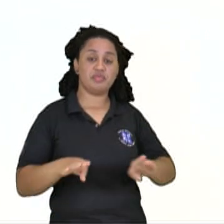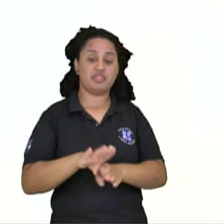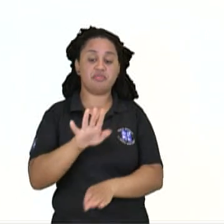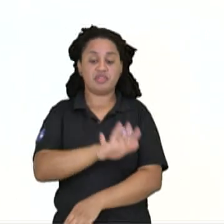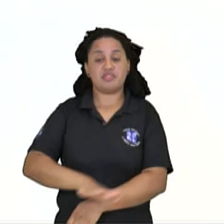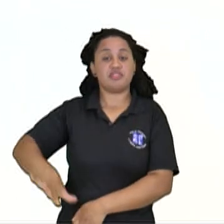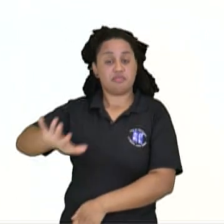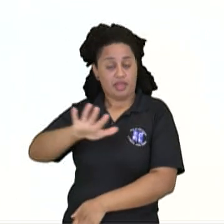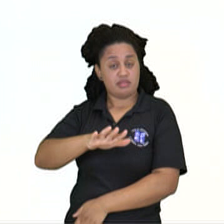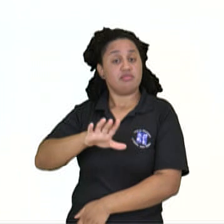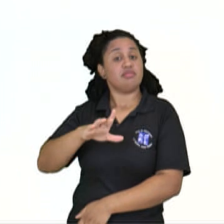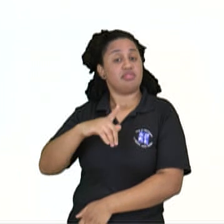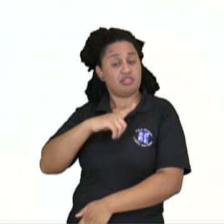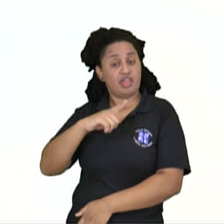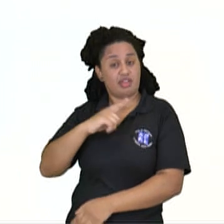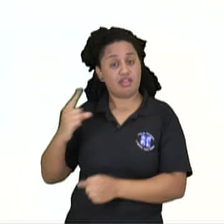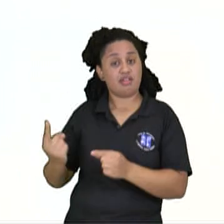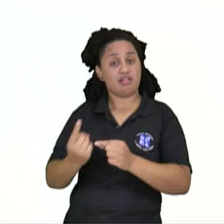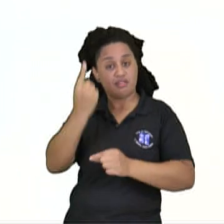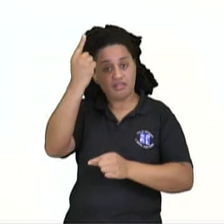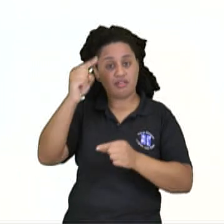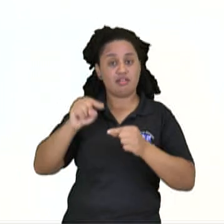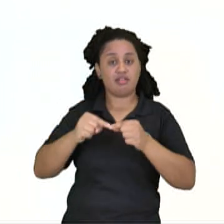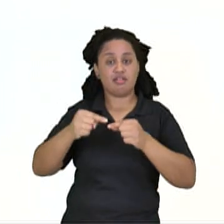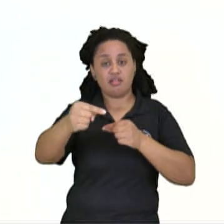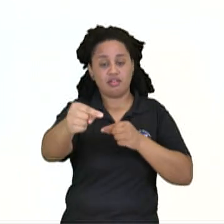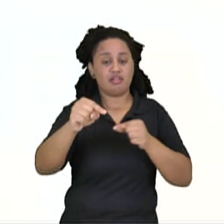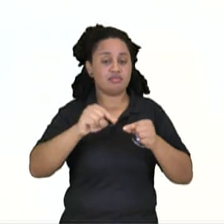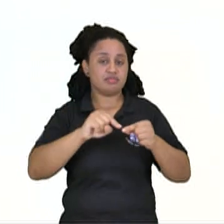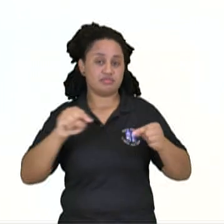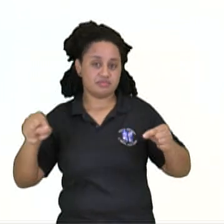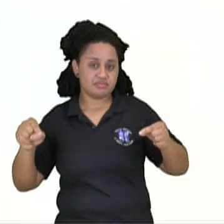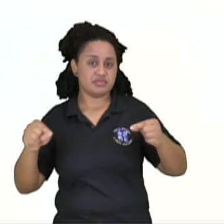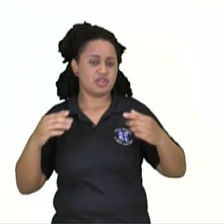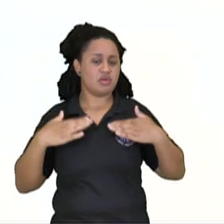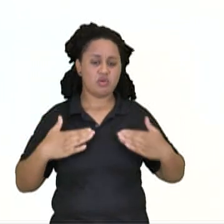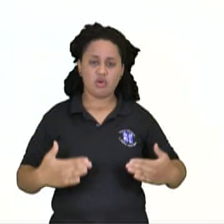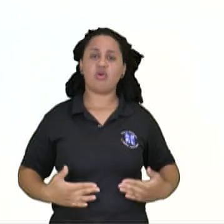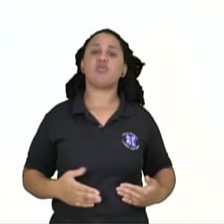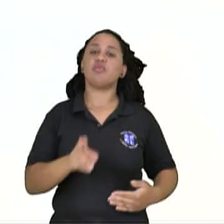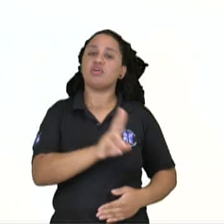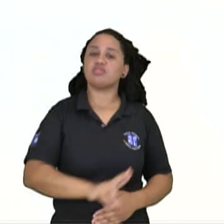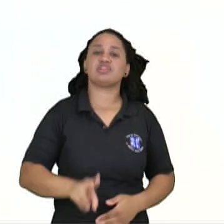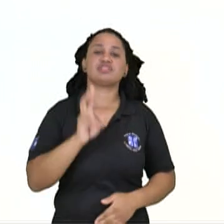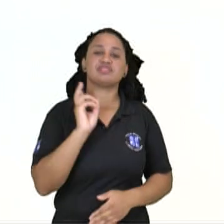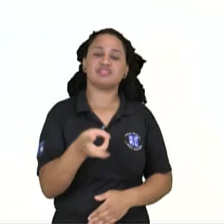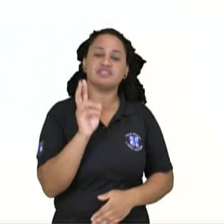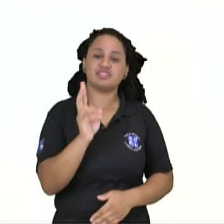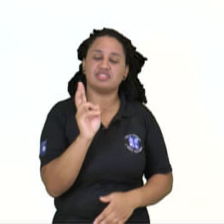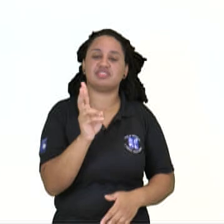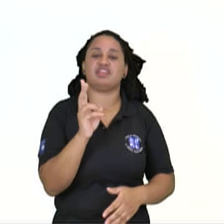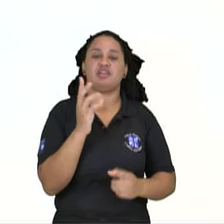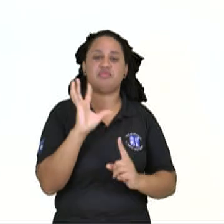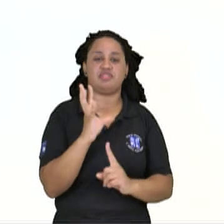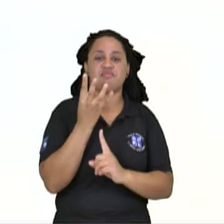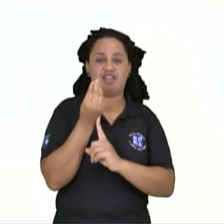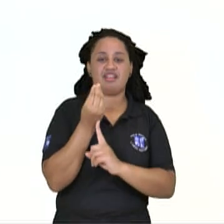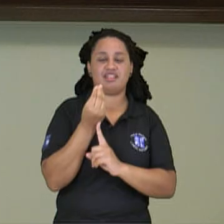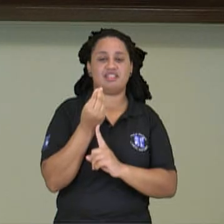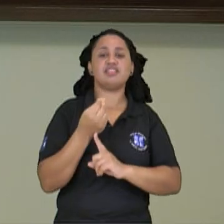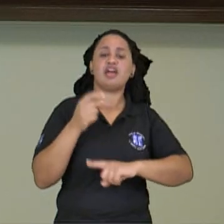são tridimensionais. O corpo tem presença direta na arte. Ele é suporte e